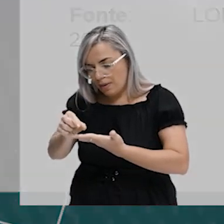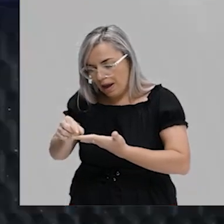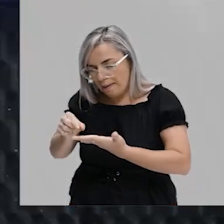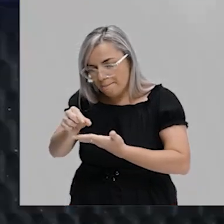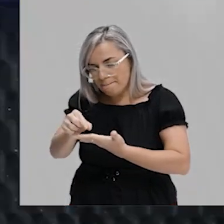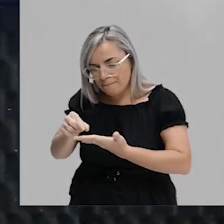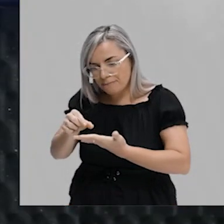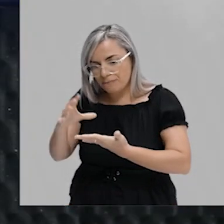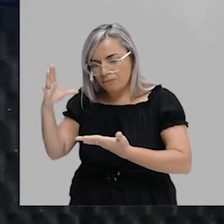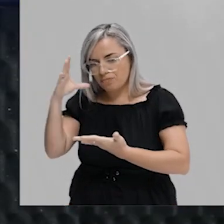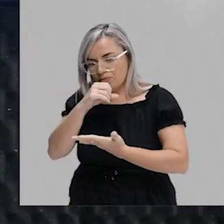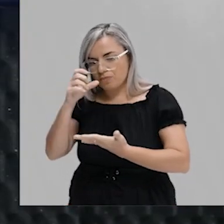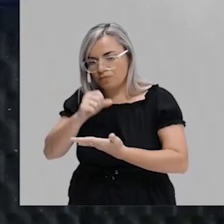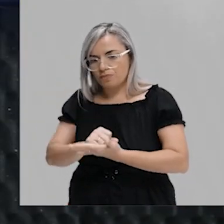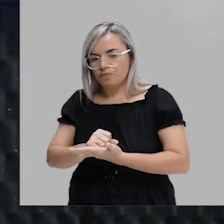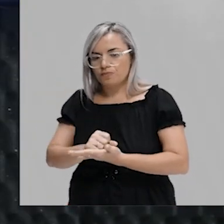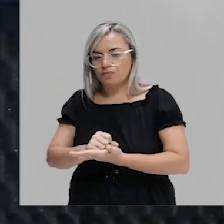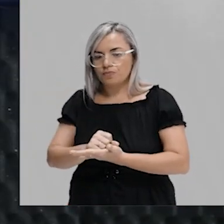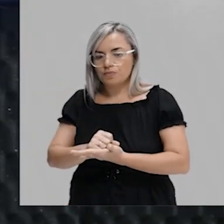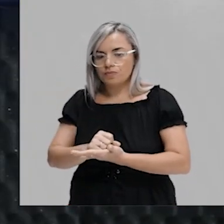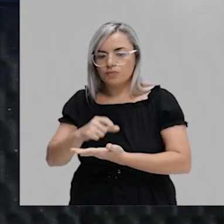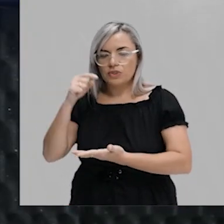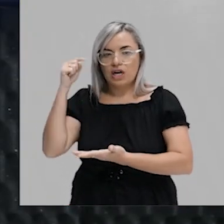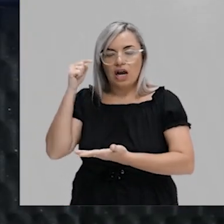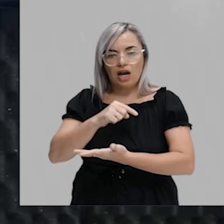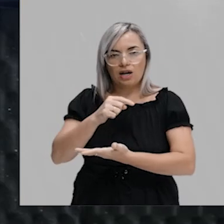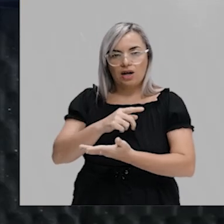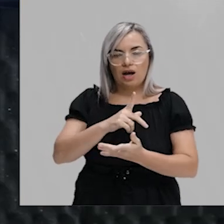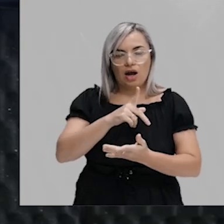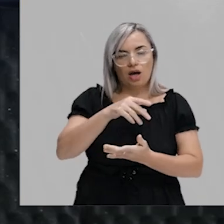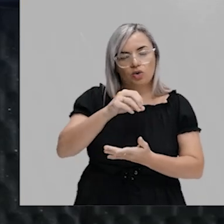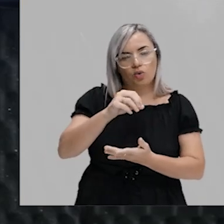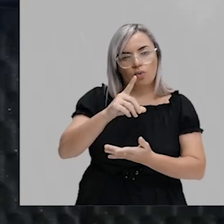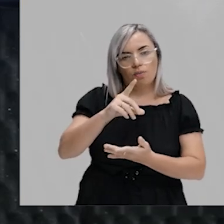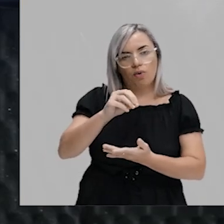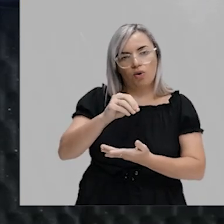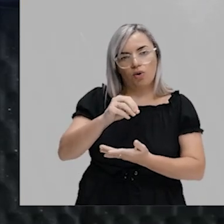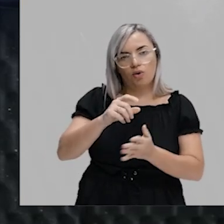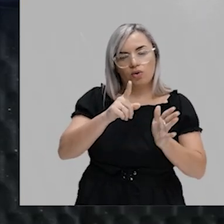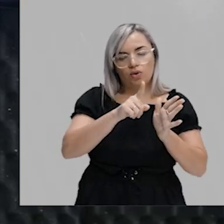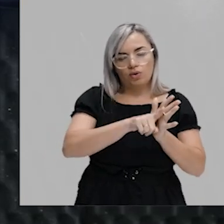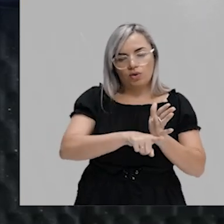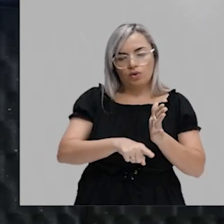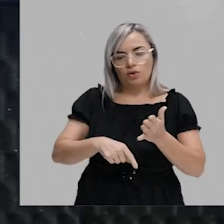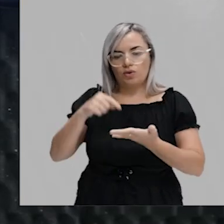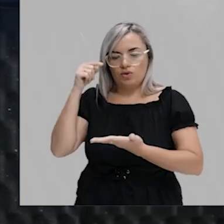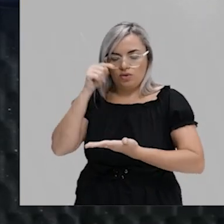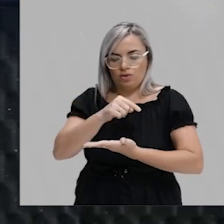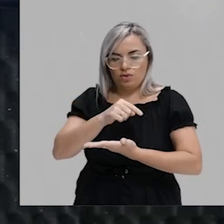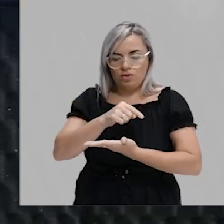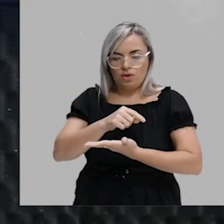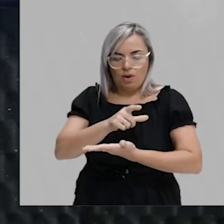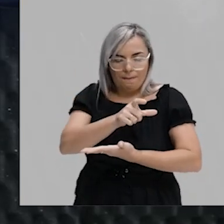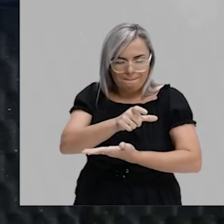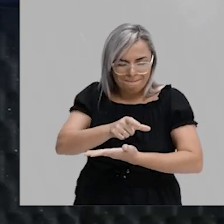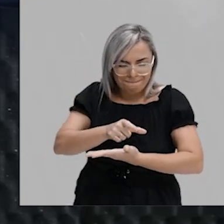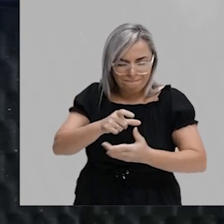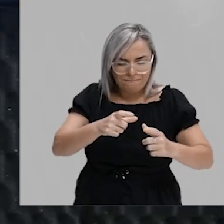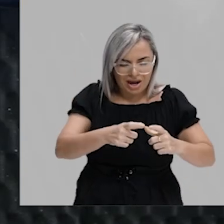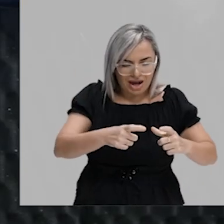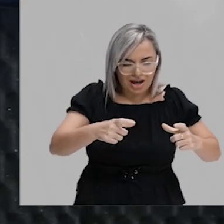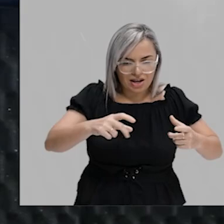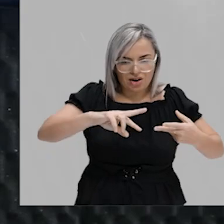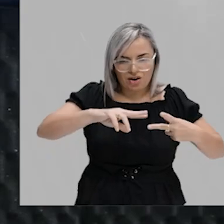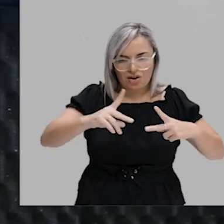tá? Olha para as barras que estão mais próximas do polo negativo, ó. Eu vou encontrar fragmentos maiores de DNA. Então,